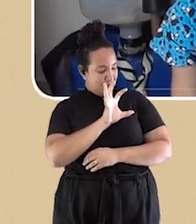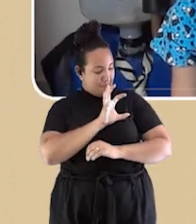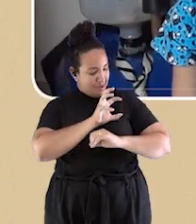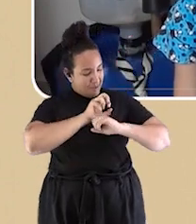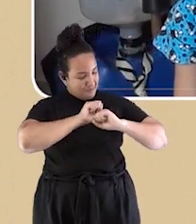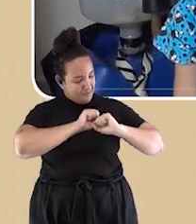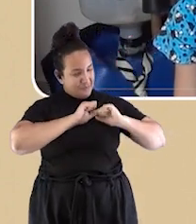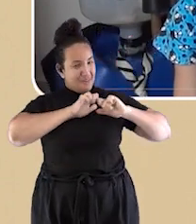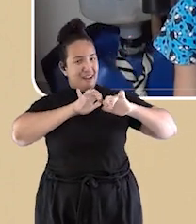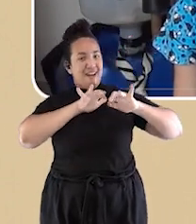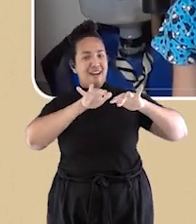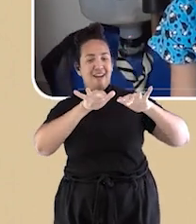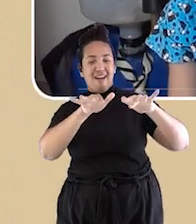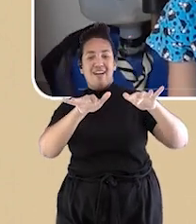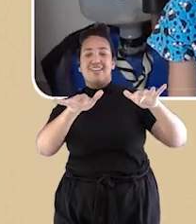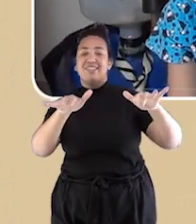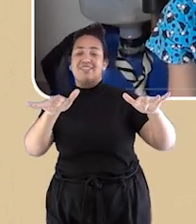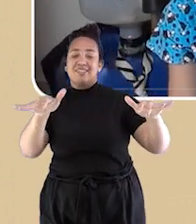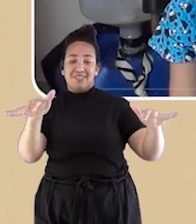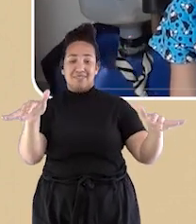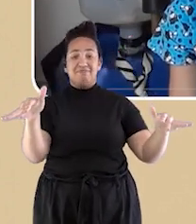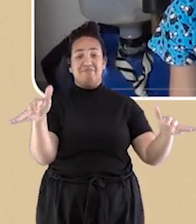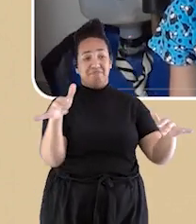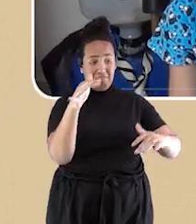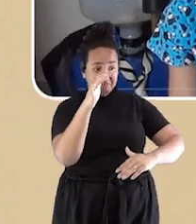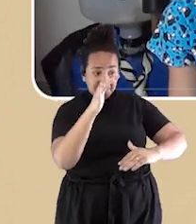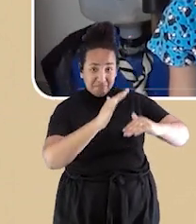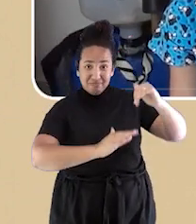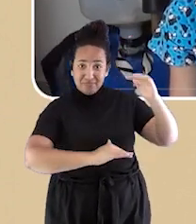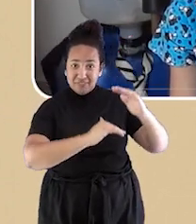espalhando meu amor. Pois pra